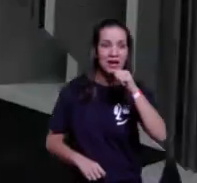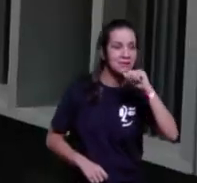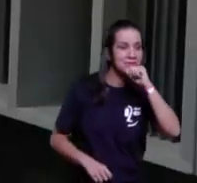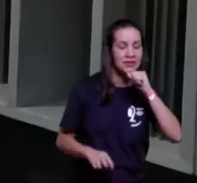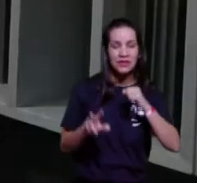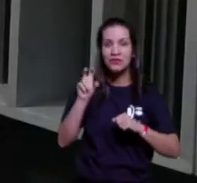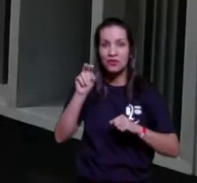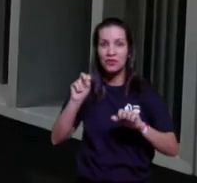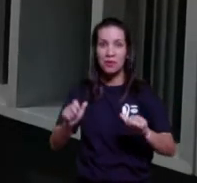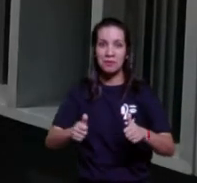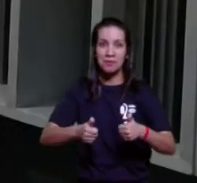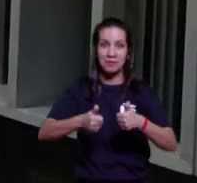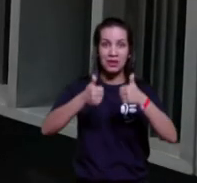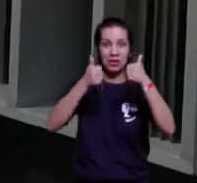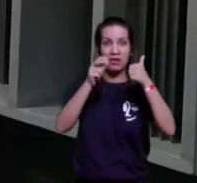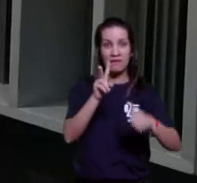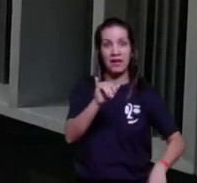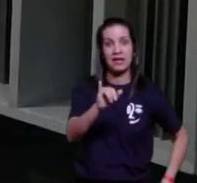melhor, melhor,